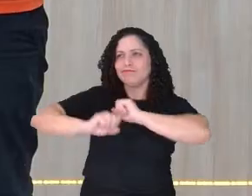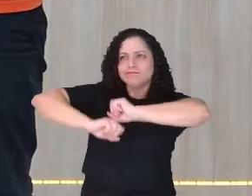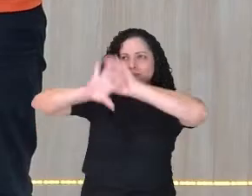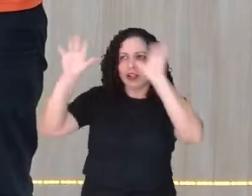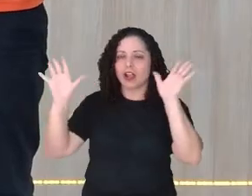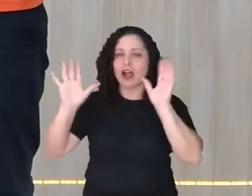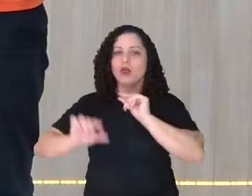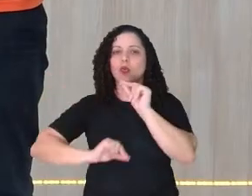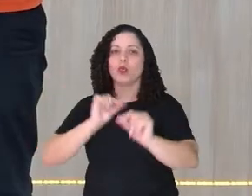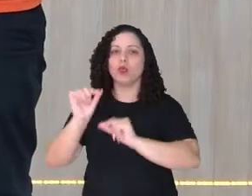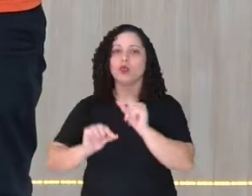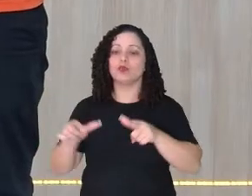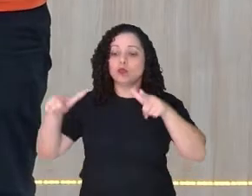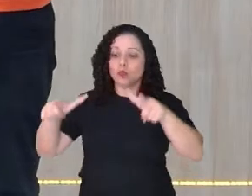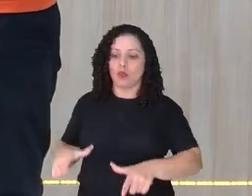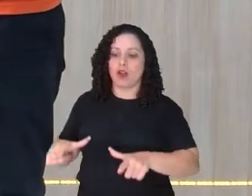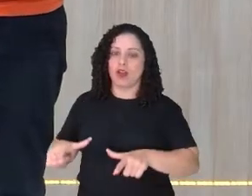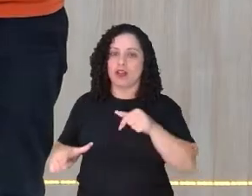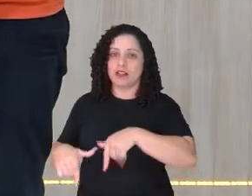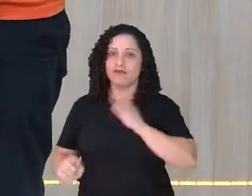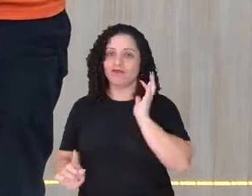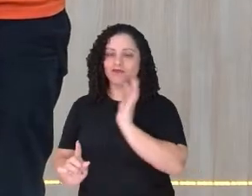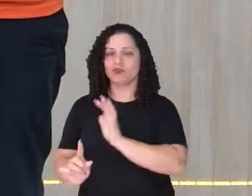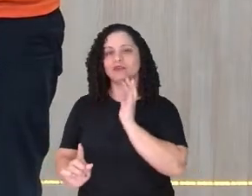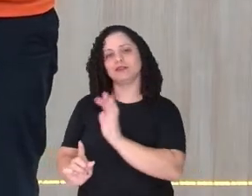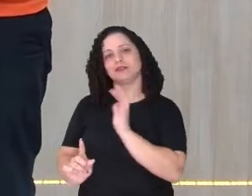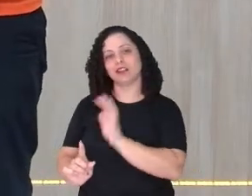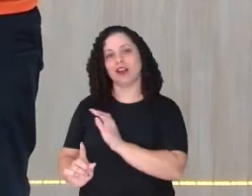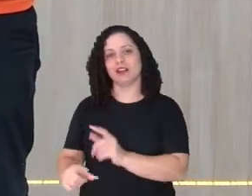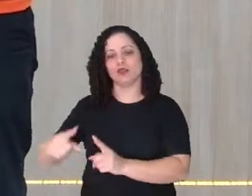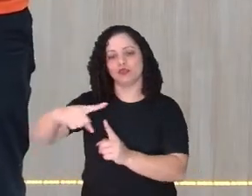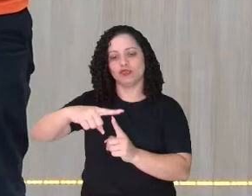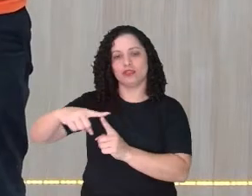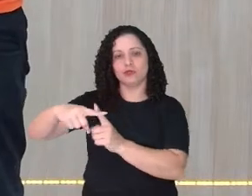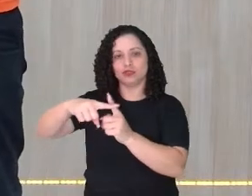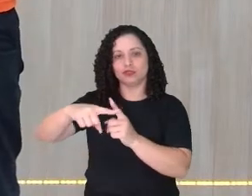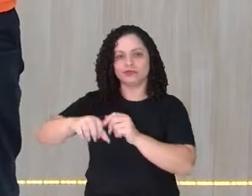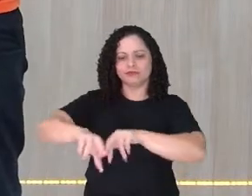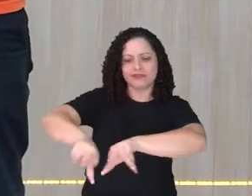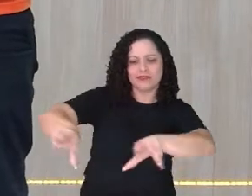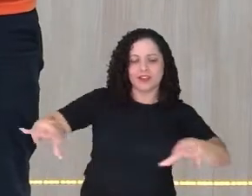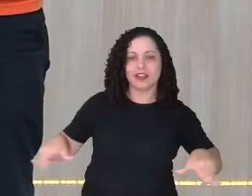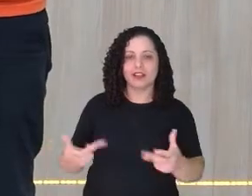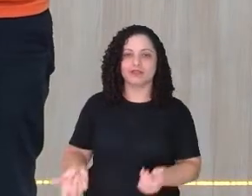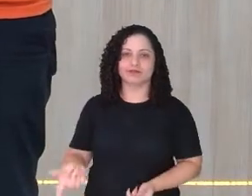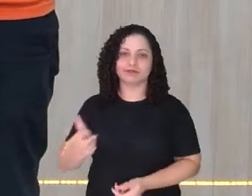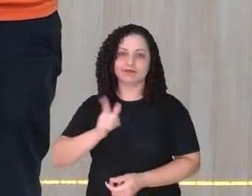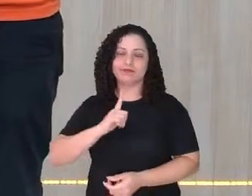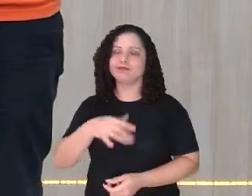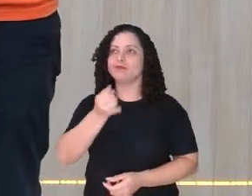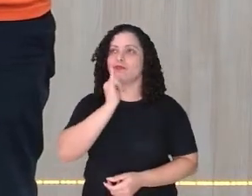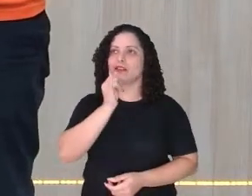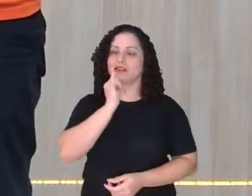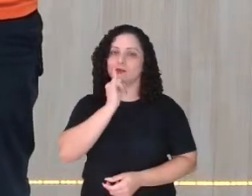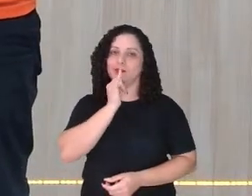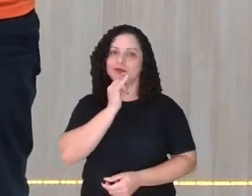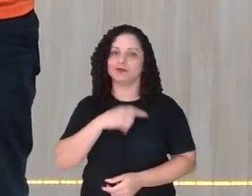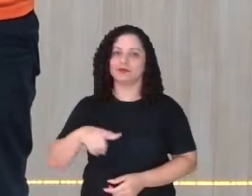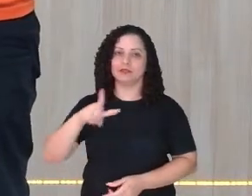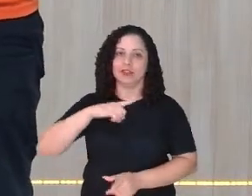o ambiente ele também vai moldar essas espécies, né? Então você tem ali um tipo